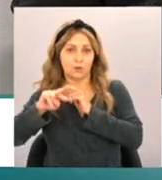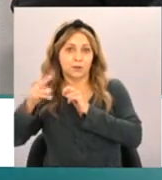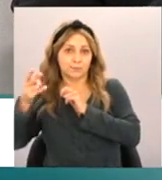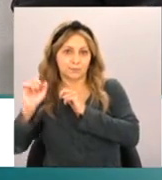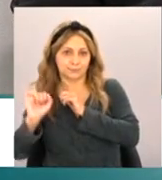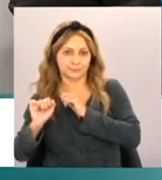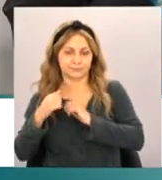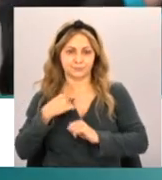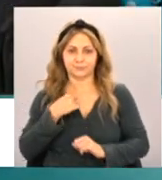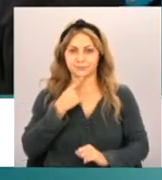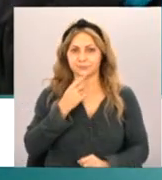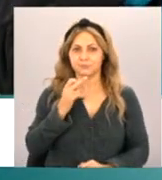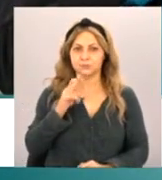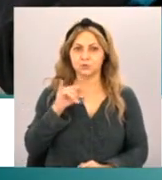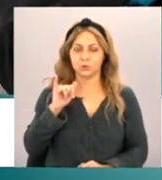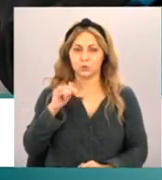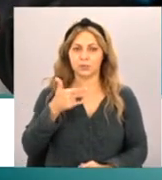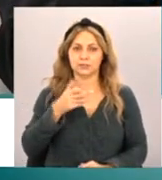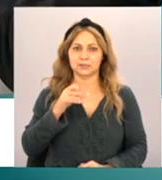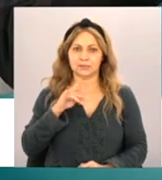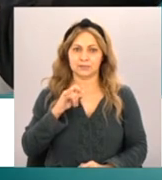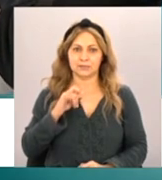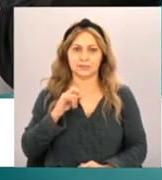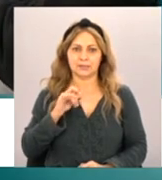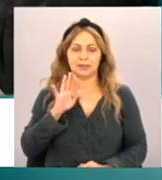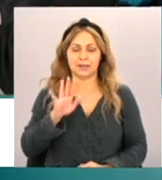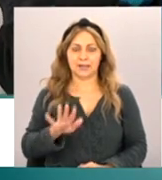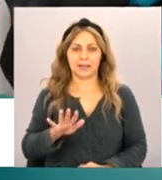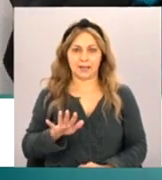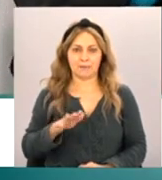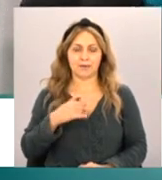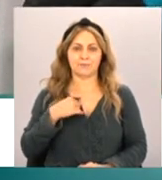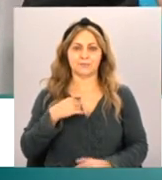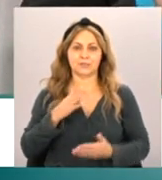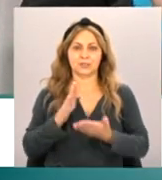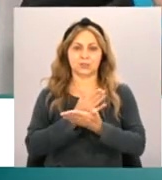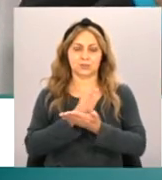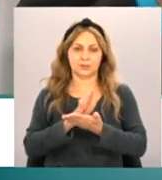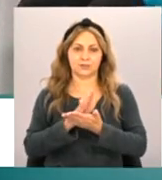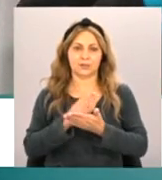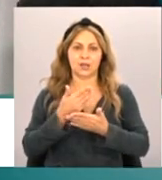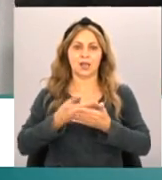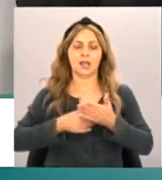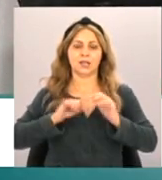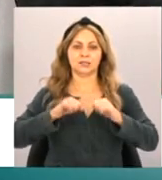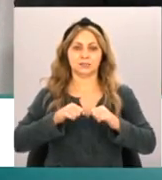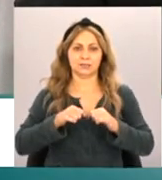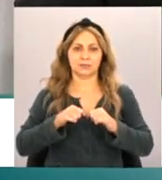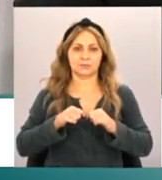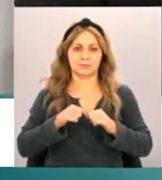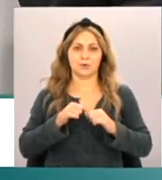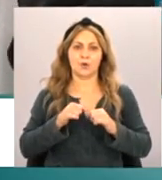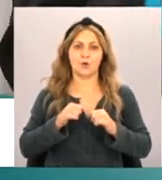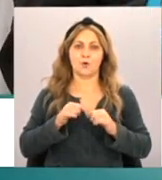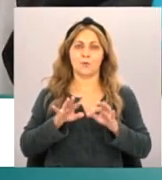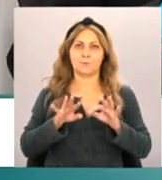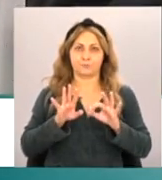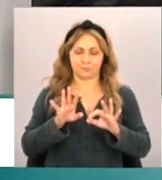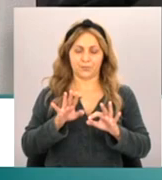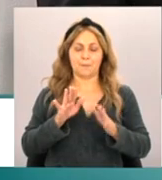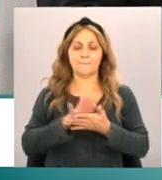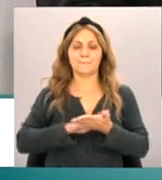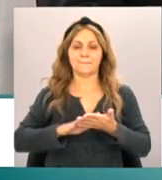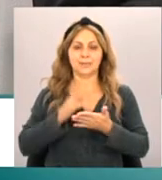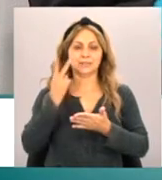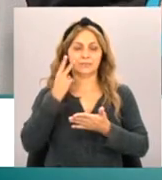surgisse ao Rio Tavares tivesse alguma calma com a distinção formal dos tratados facial ter vida concreta nos prova ou